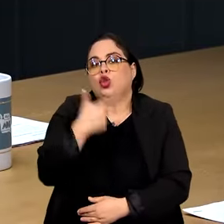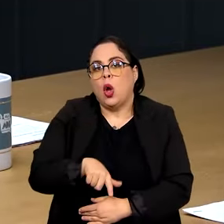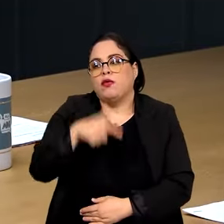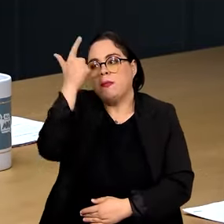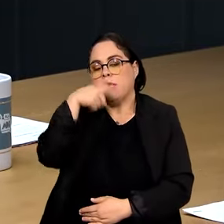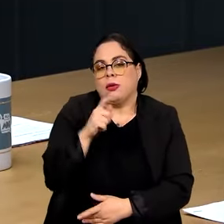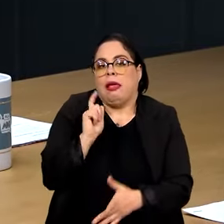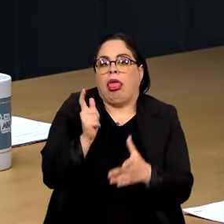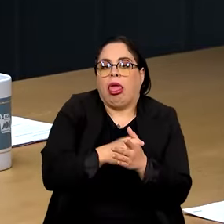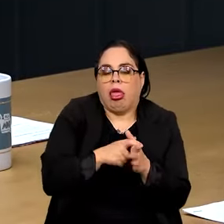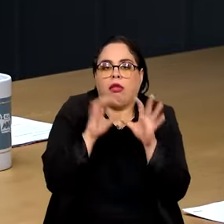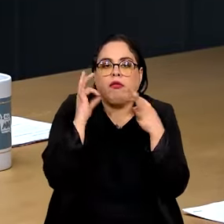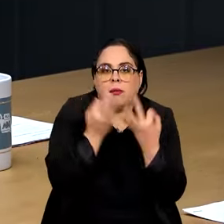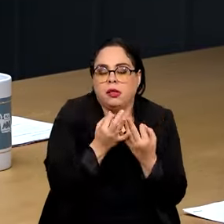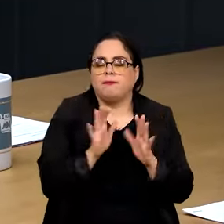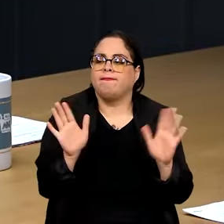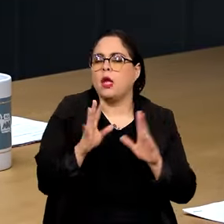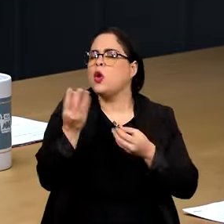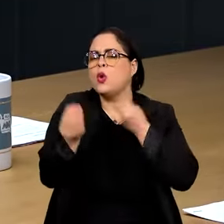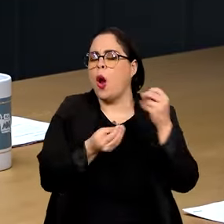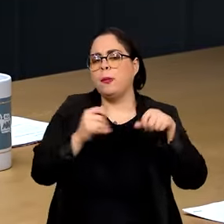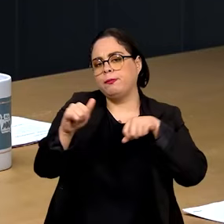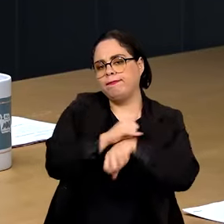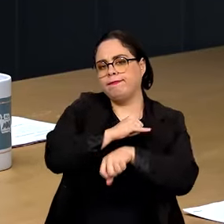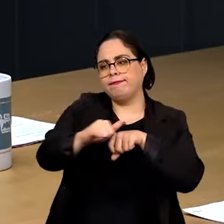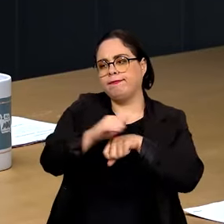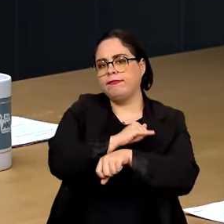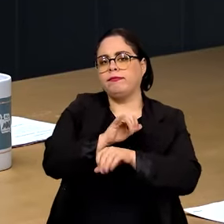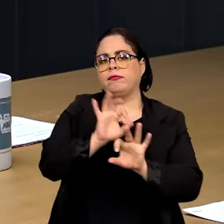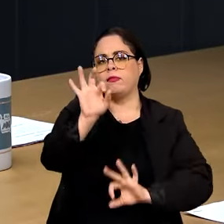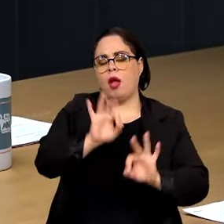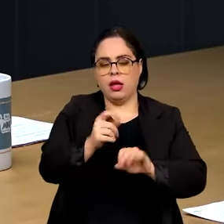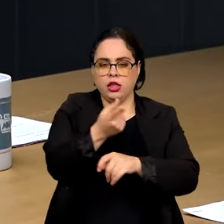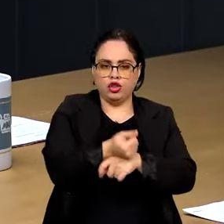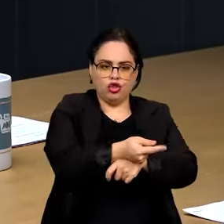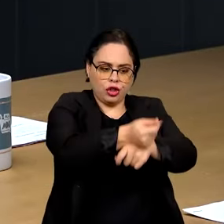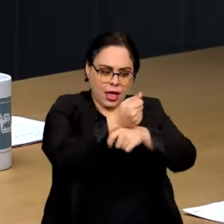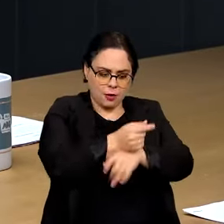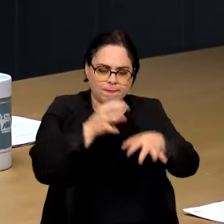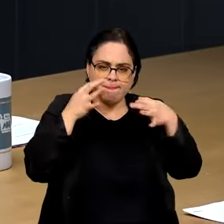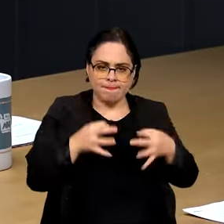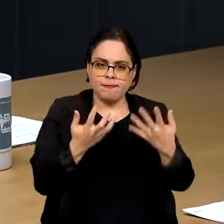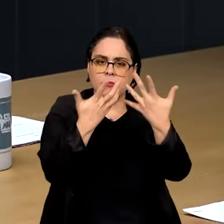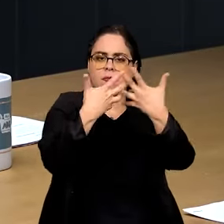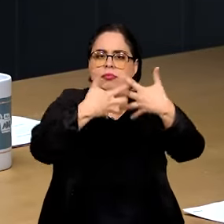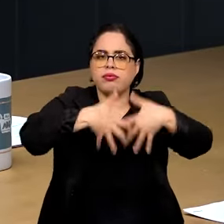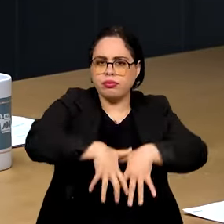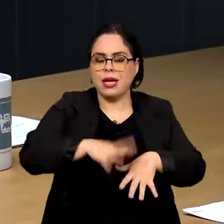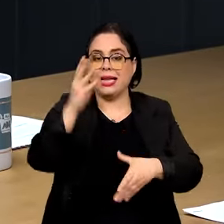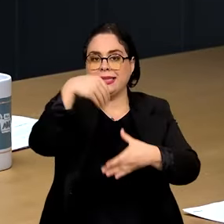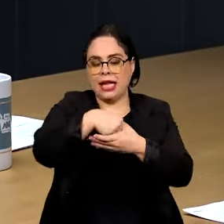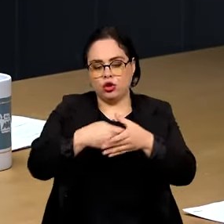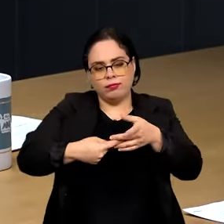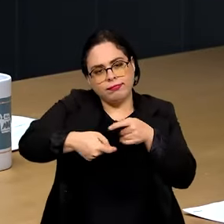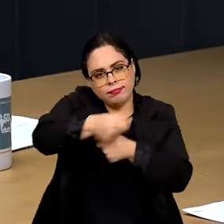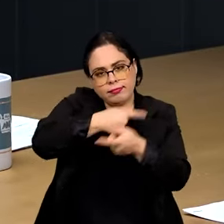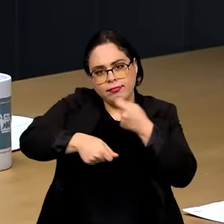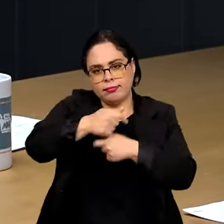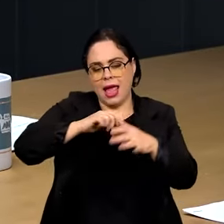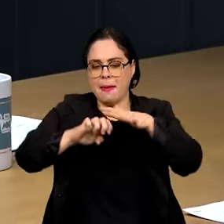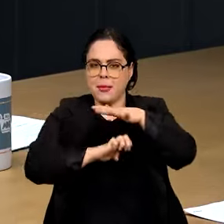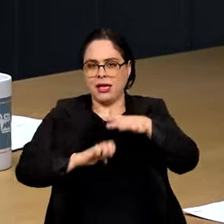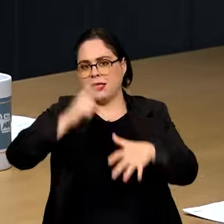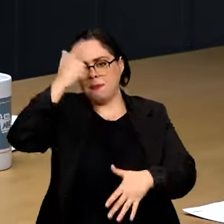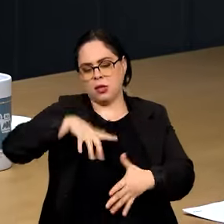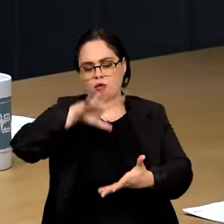é para honar essas famílias de que forma o programa trabalha para que esse crédito seja realmente efetivo no negócio